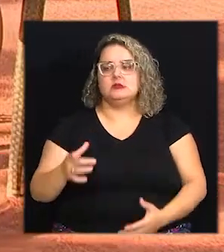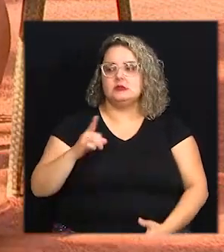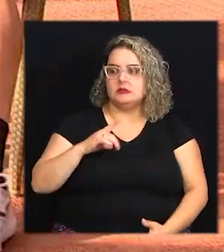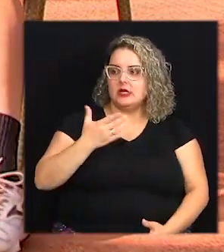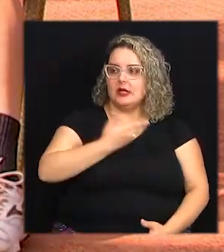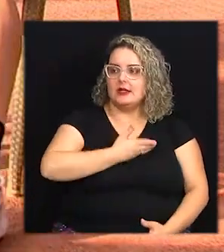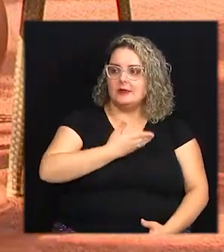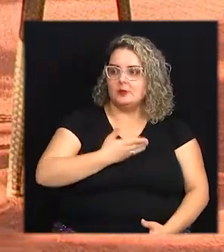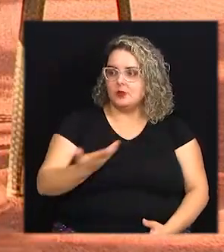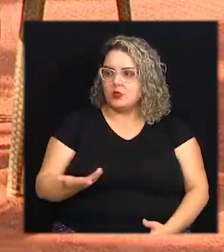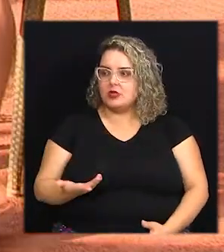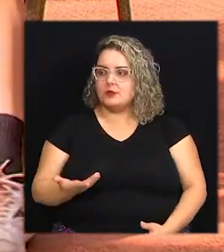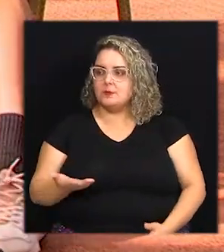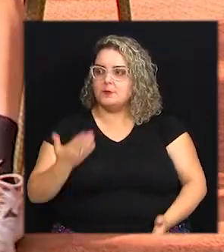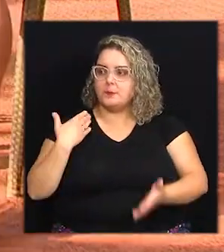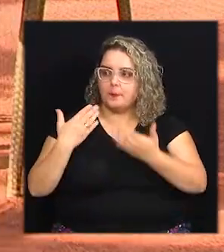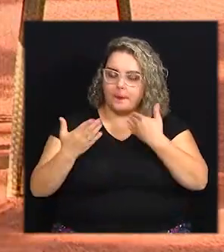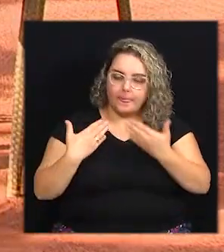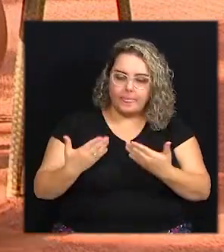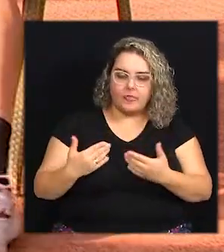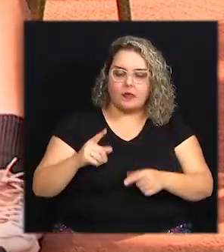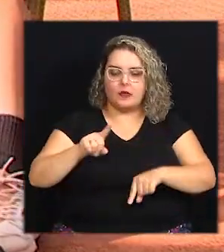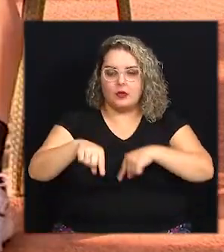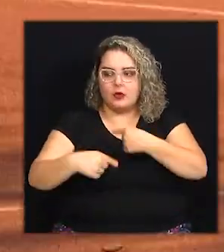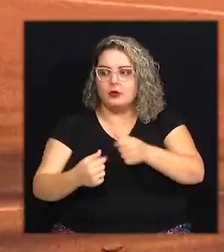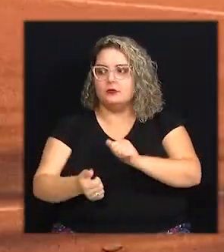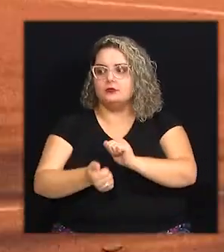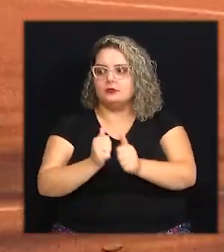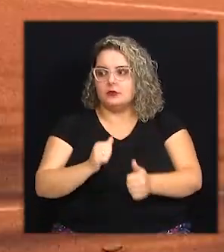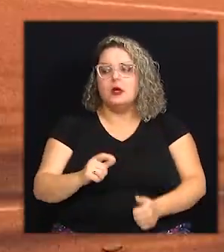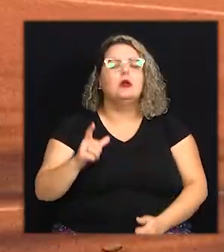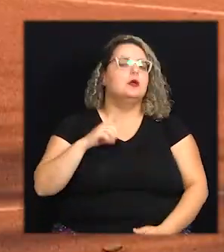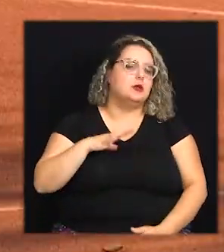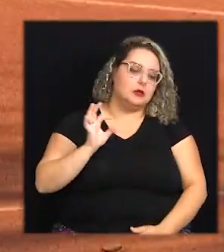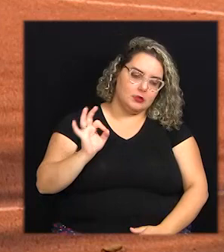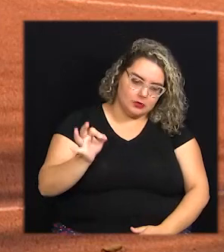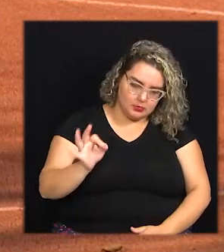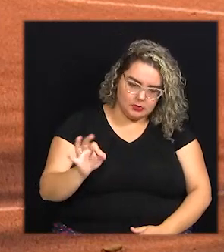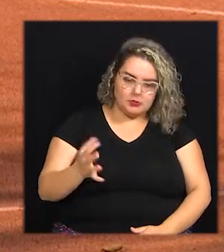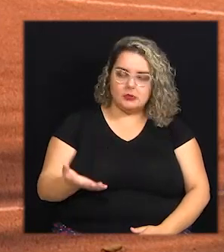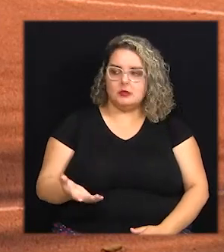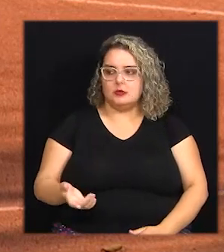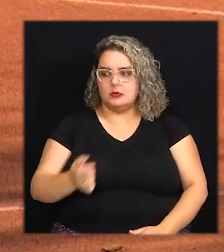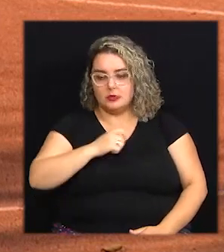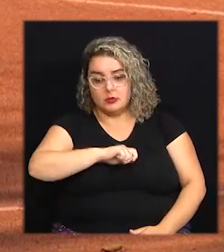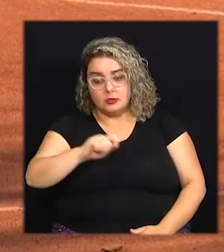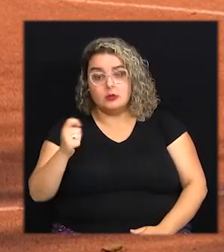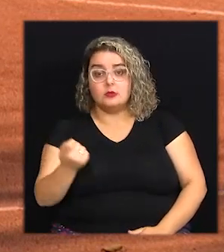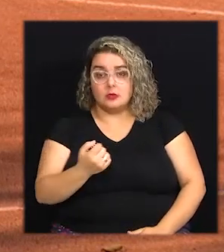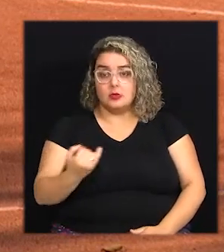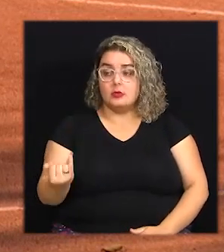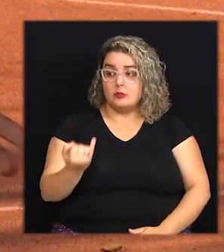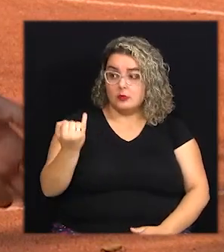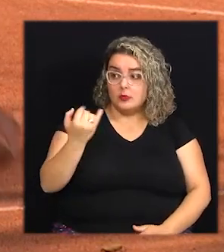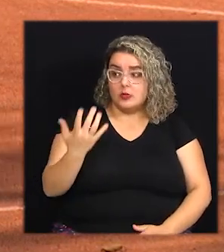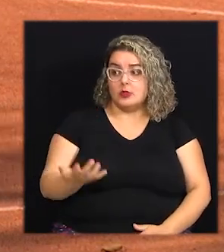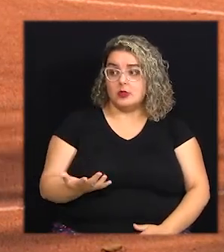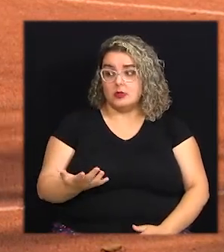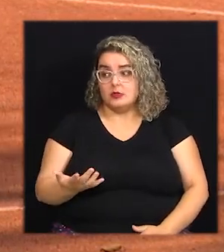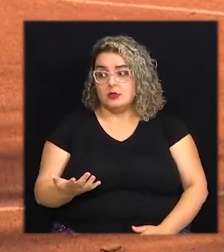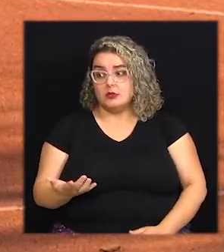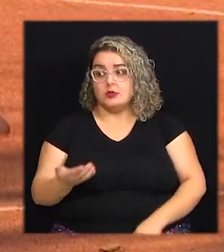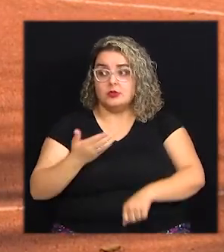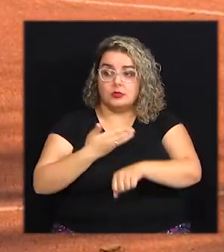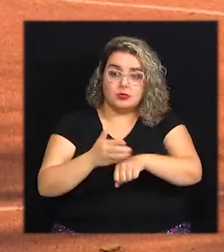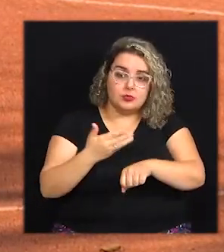tem amigo, tem amizade, conversa com outros tenistas? Tem, com certeza. E no tênis é muito importante você estar